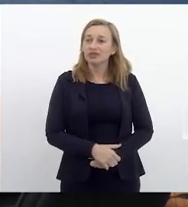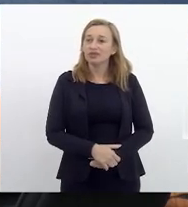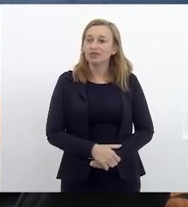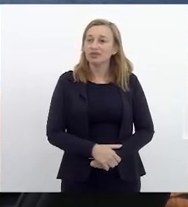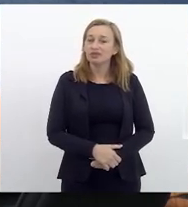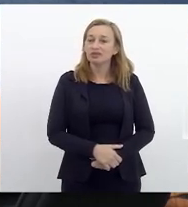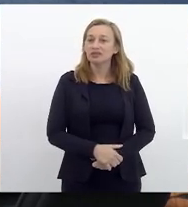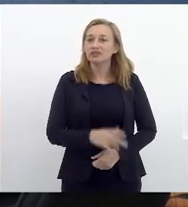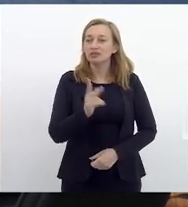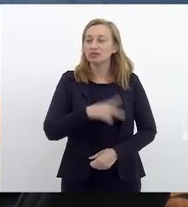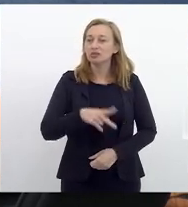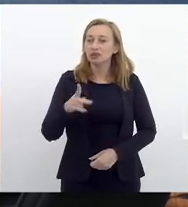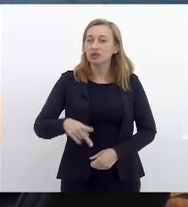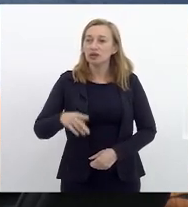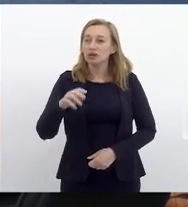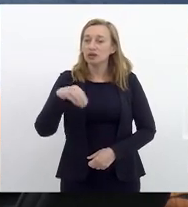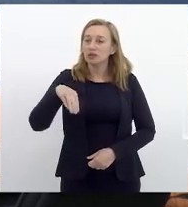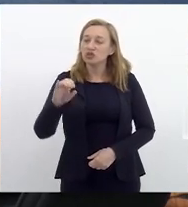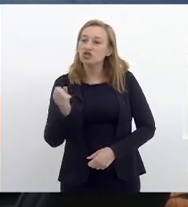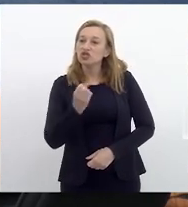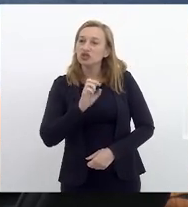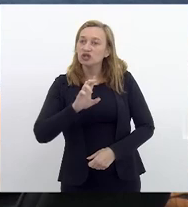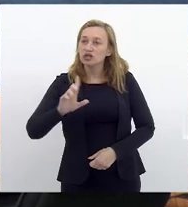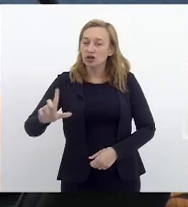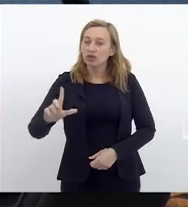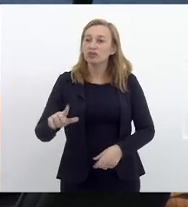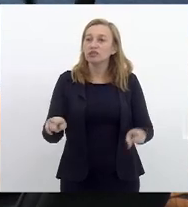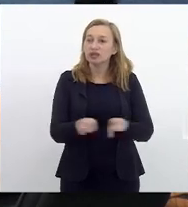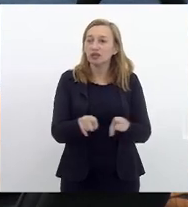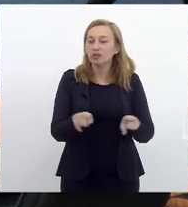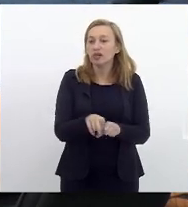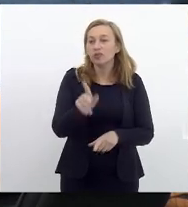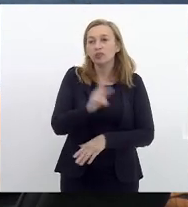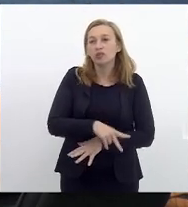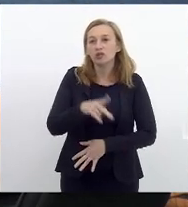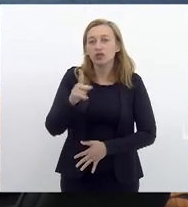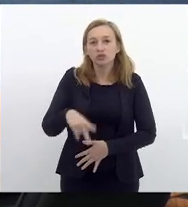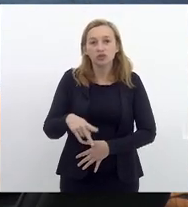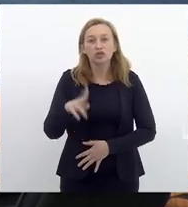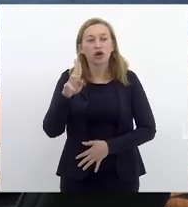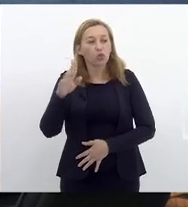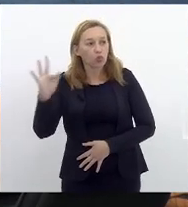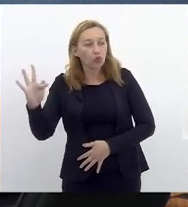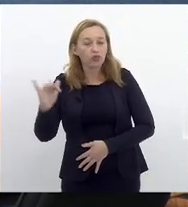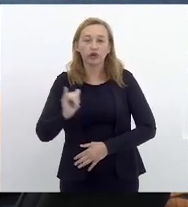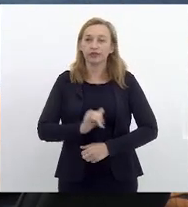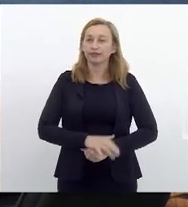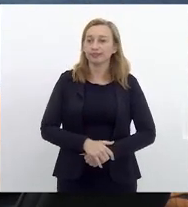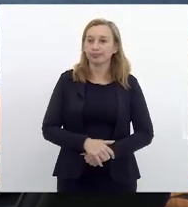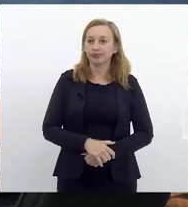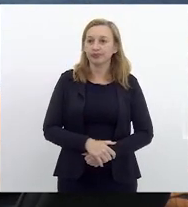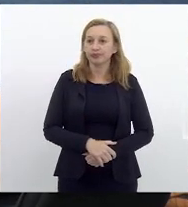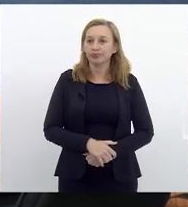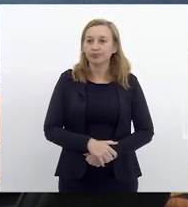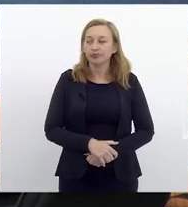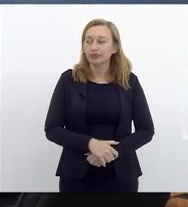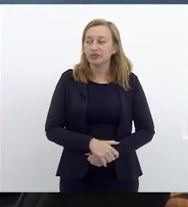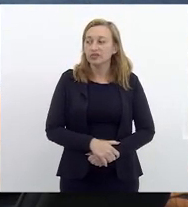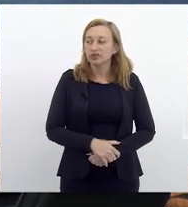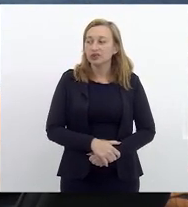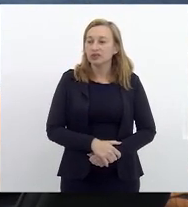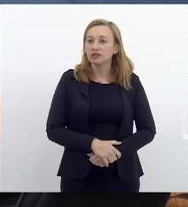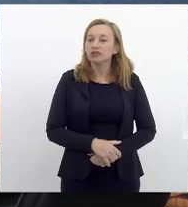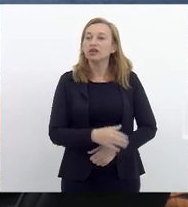inclusive o professor Michel Misse, também professores da UF, e fizeram essa